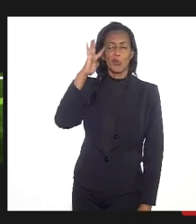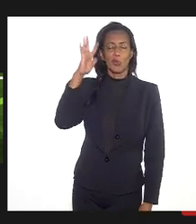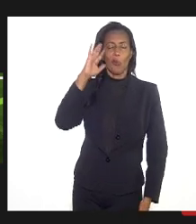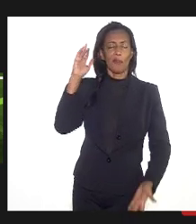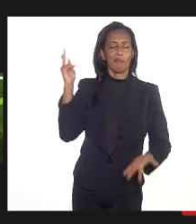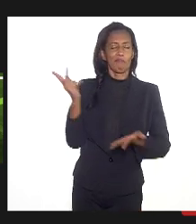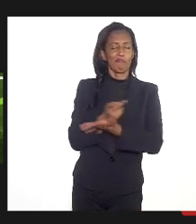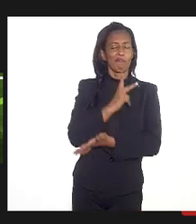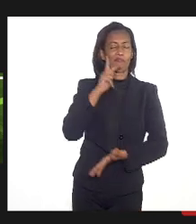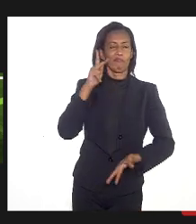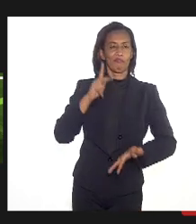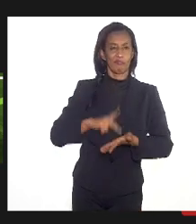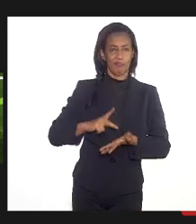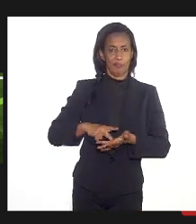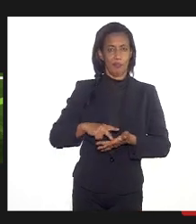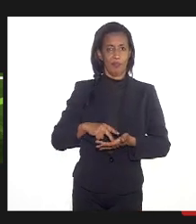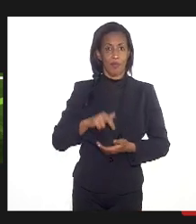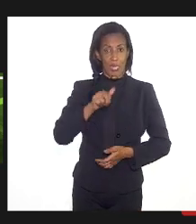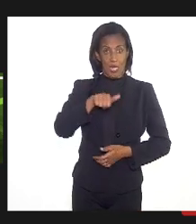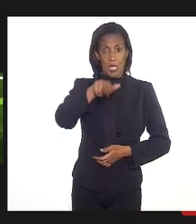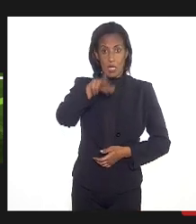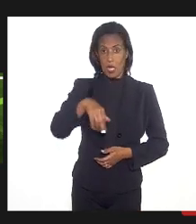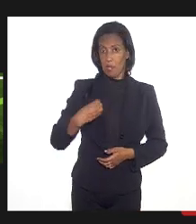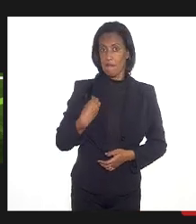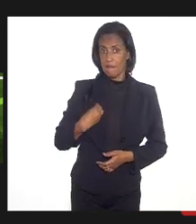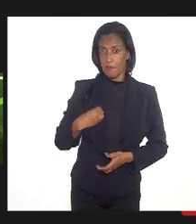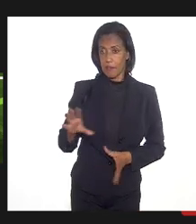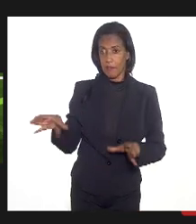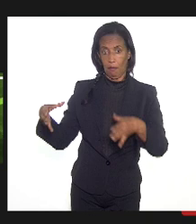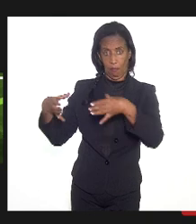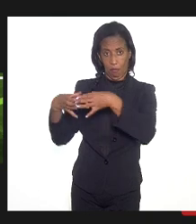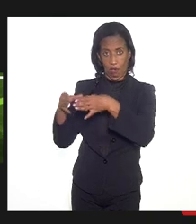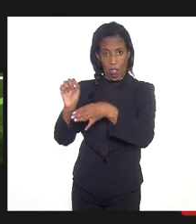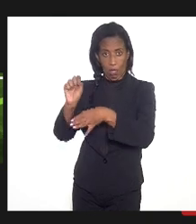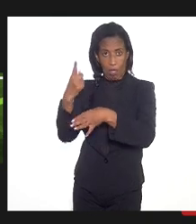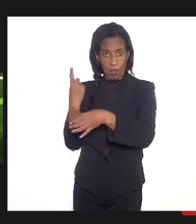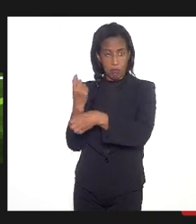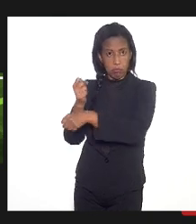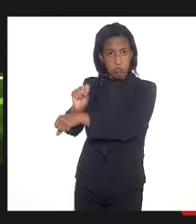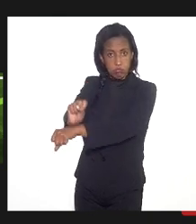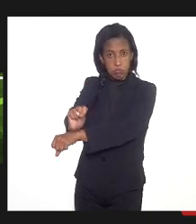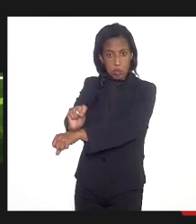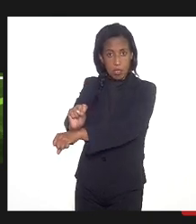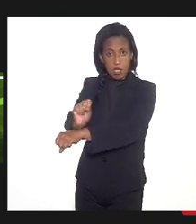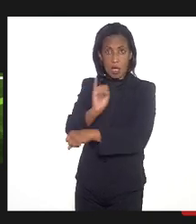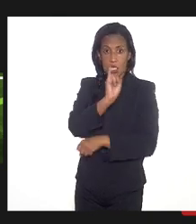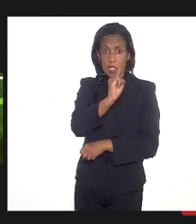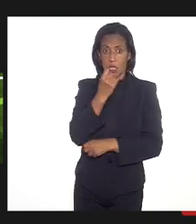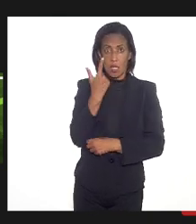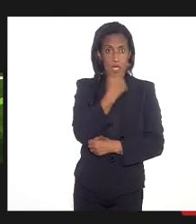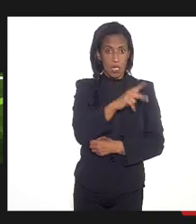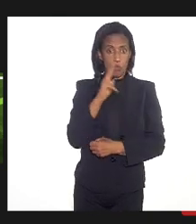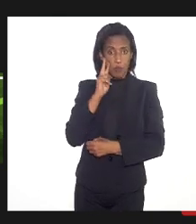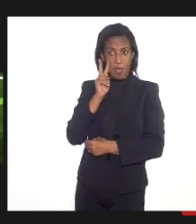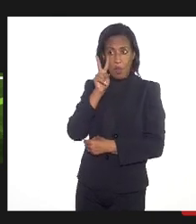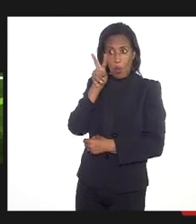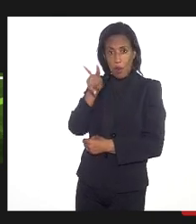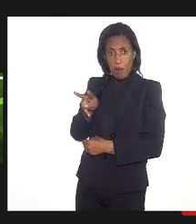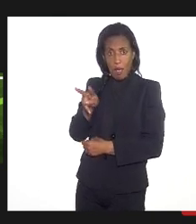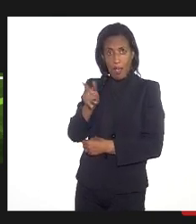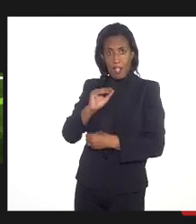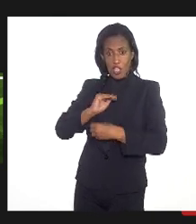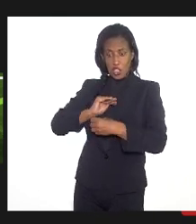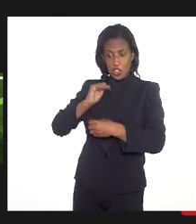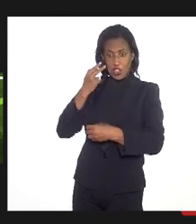É, quem mora no Quilombo, se não tiver esse olhar de fora para dentro,